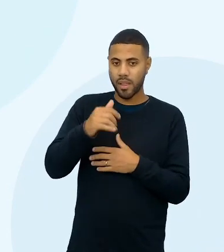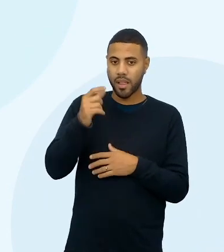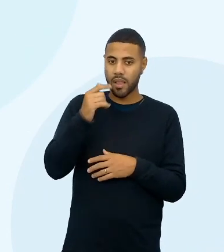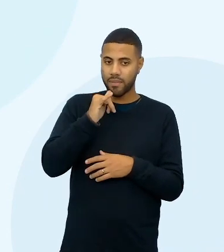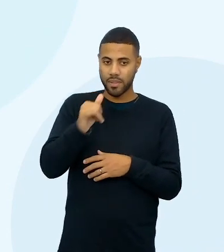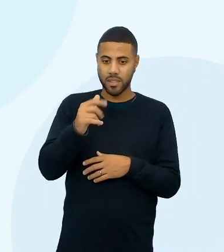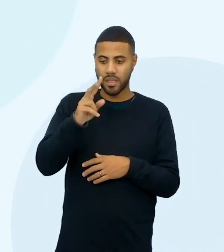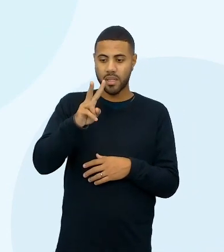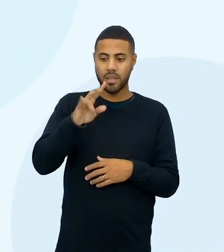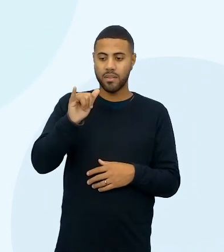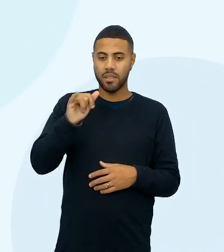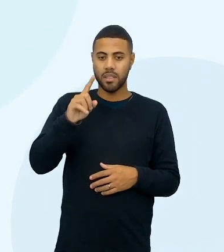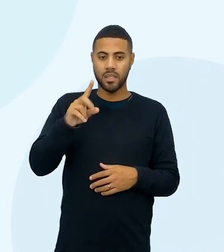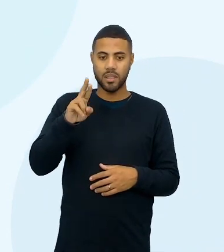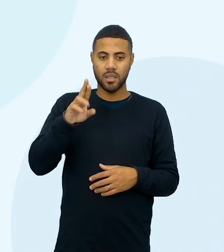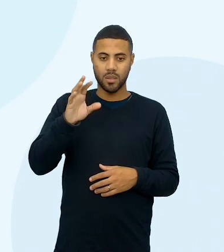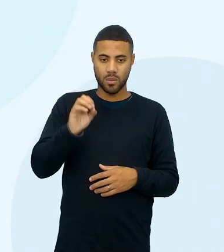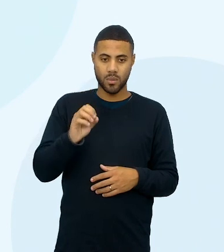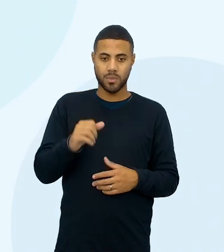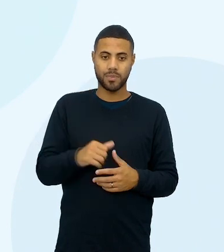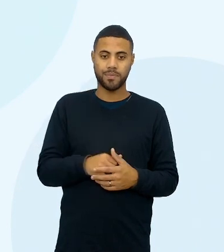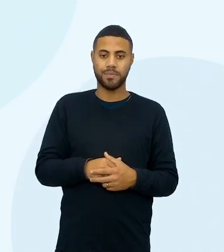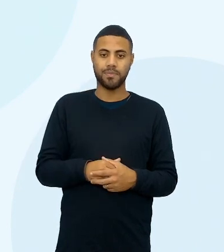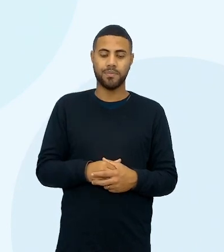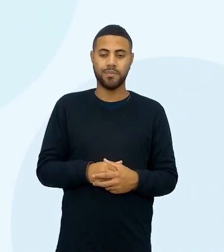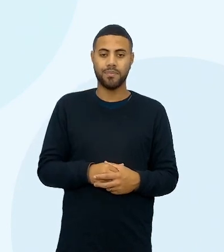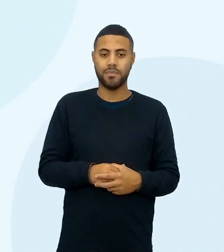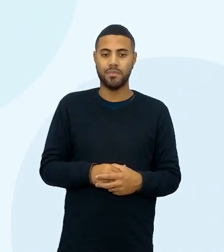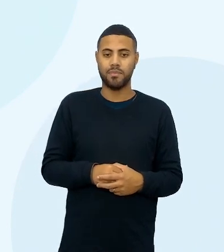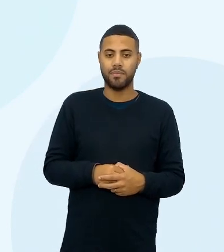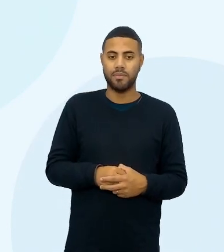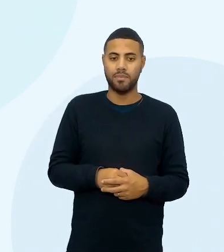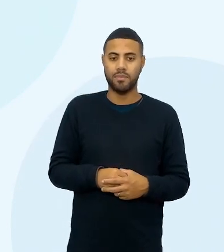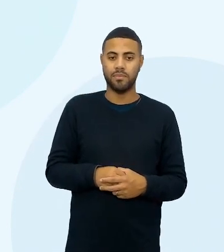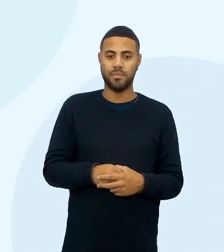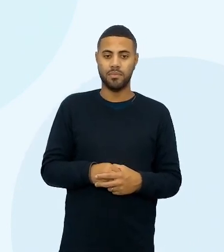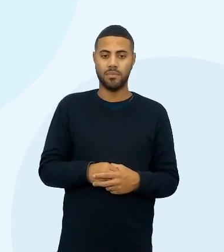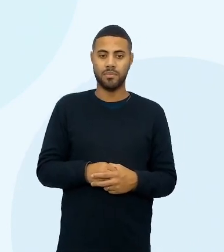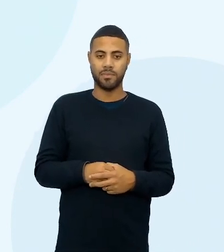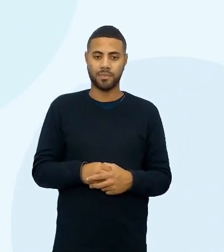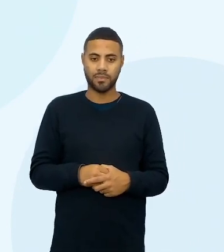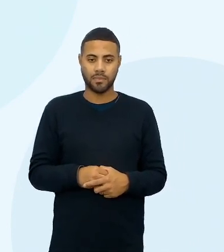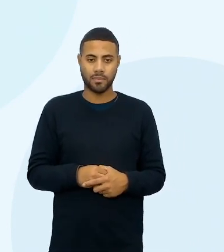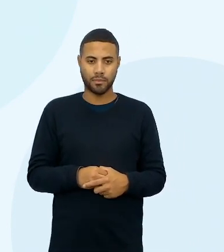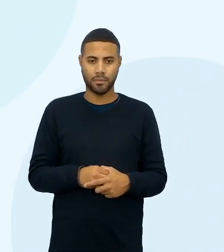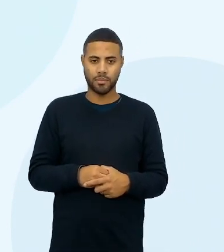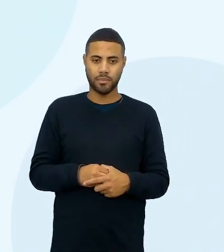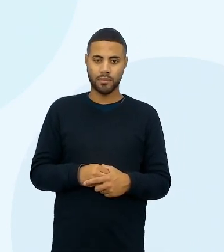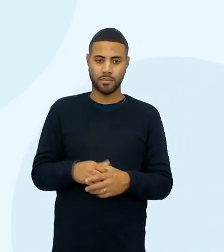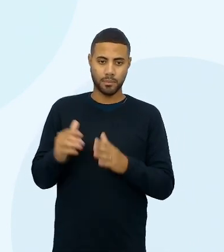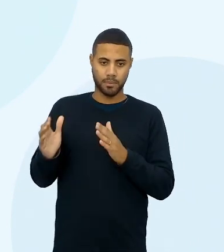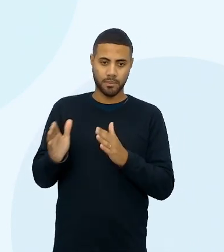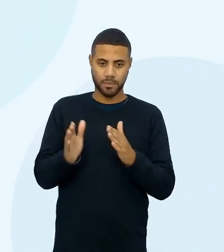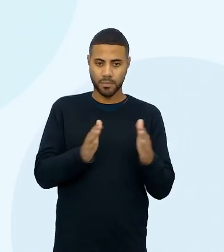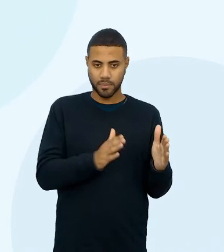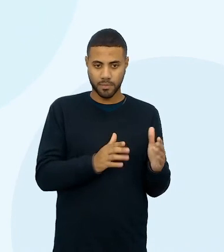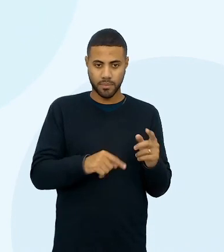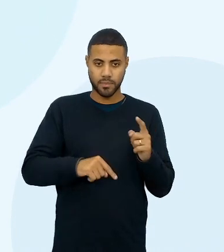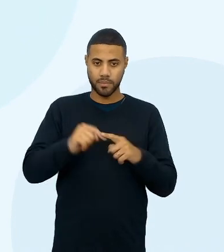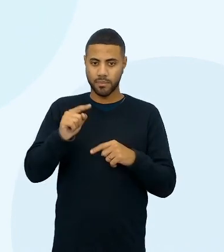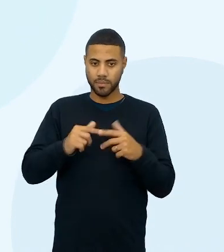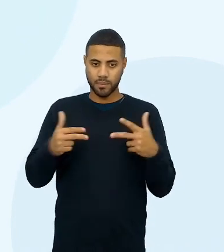tá? Aí, uma pequena definição novamente. A reciclagem é o processo de reaproveitamento de